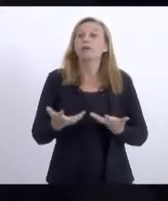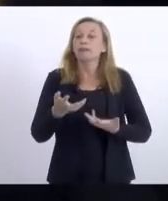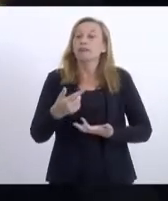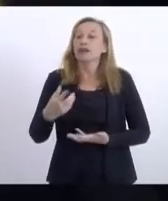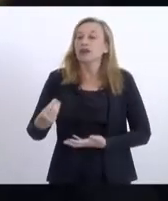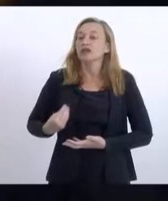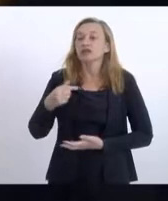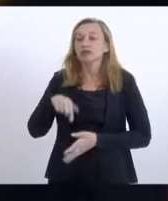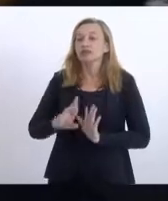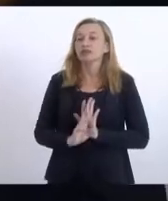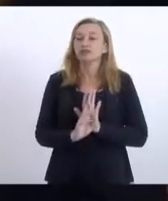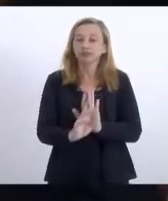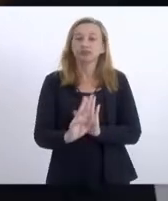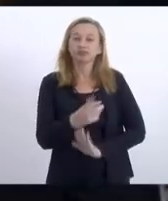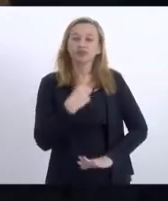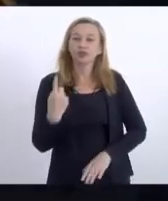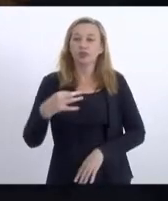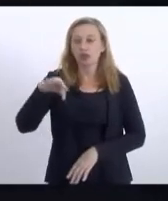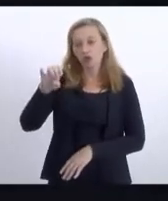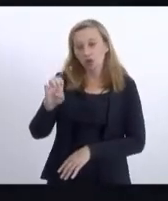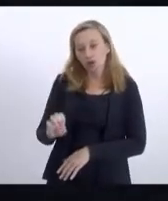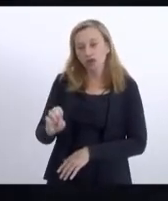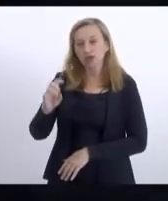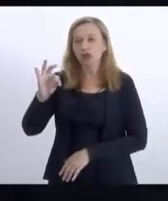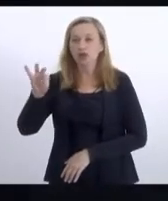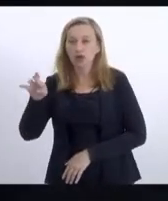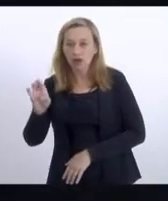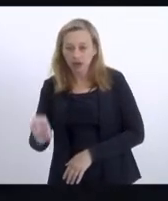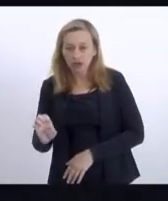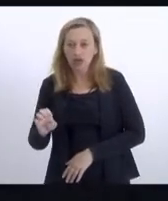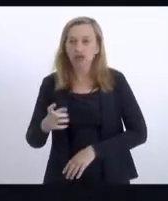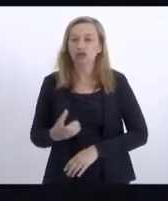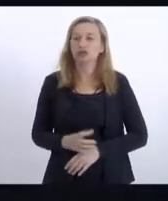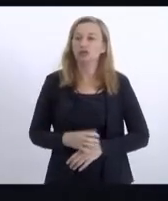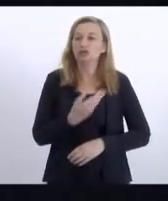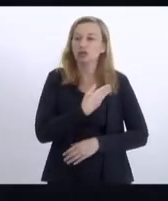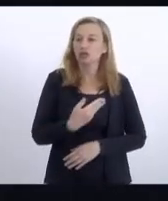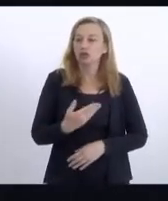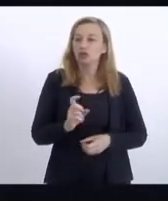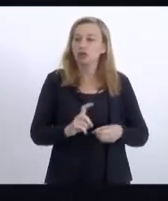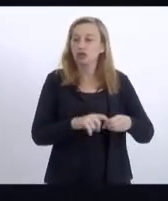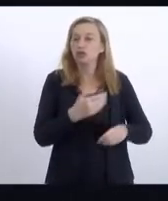aqui representado no Norte e Noroeste Fluminense dois consórcios públicos. Quero aqui